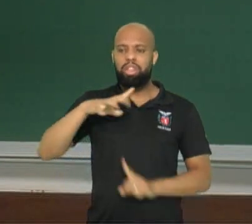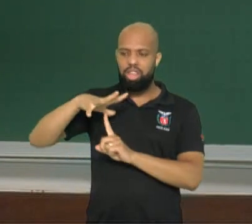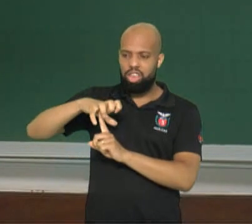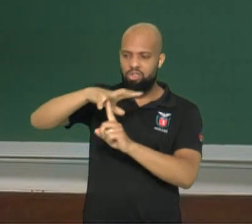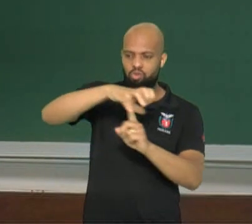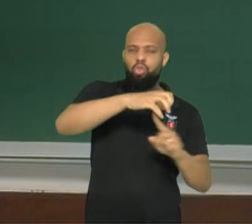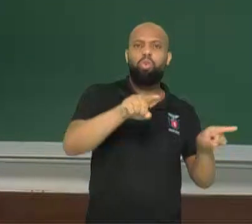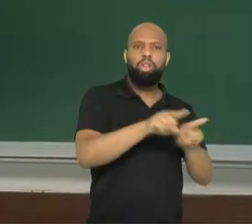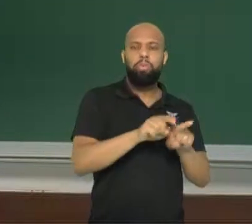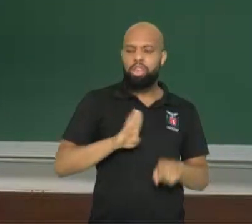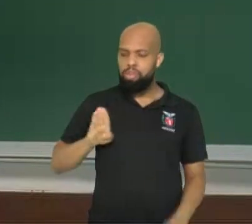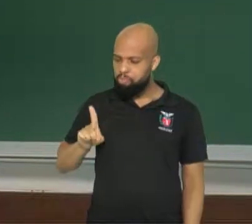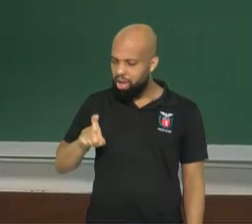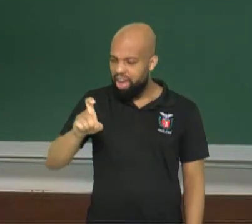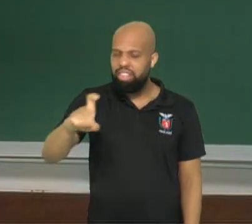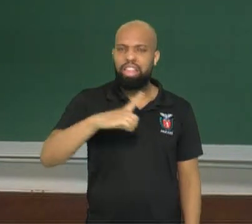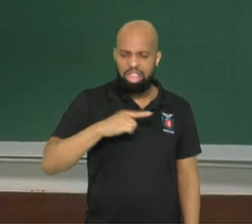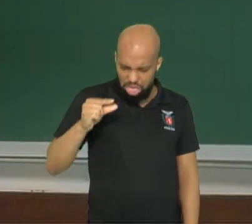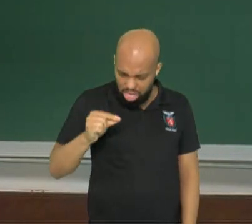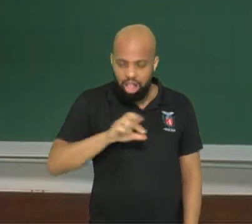bactérias, micro-organismos, enfim.